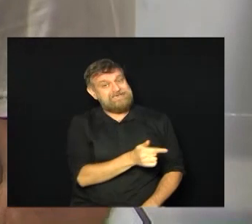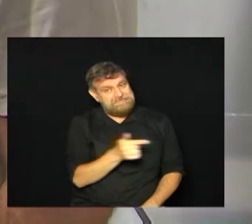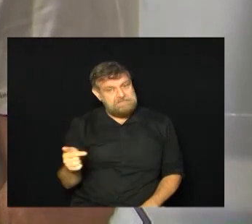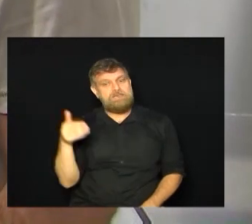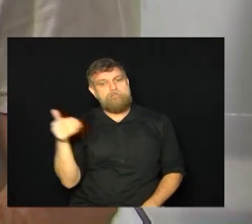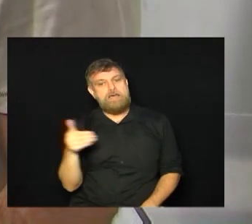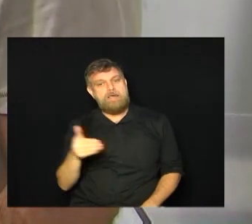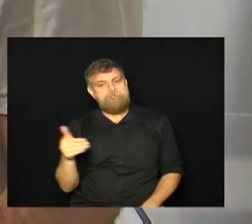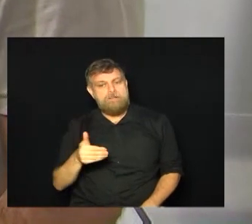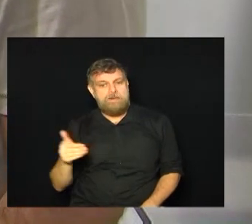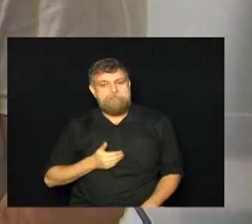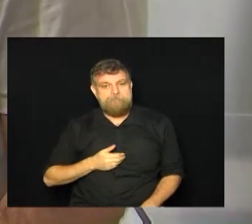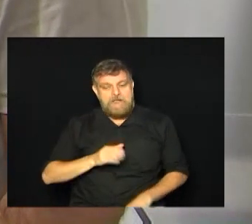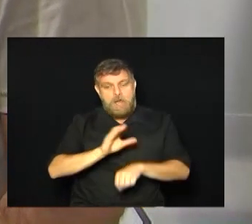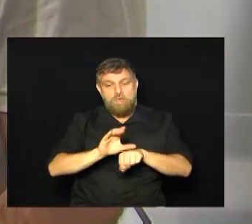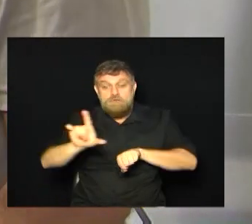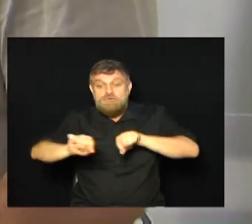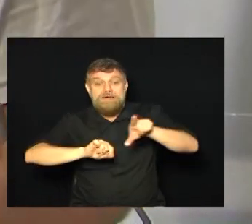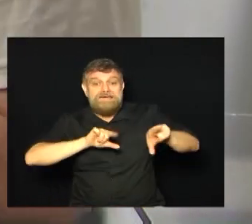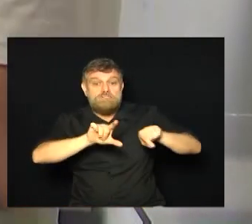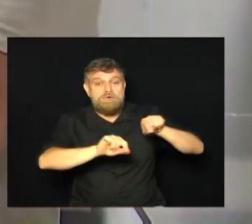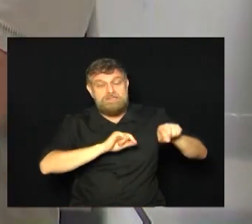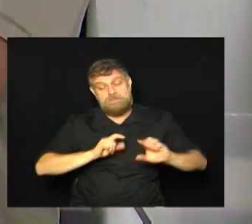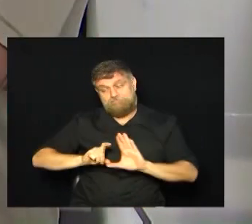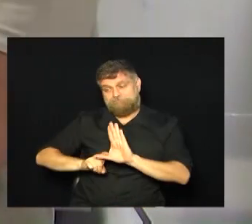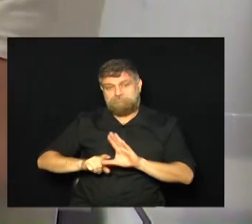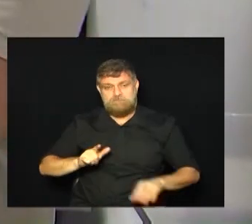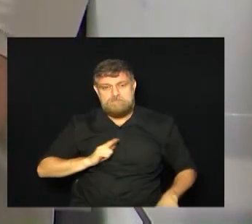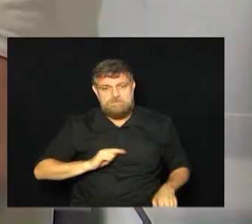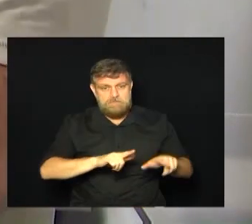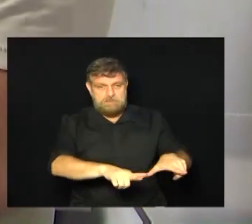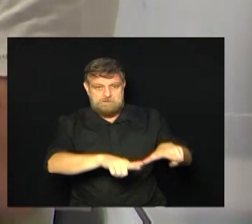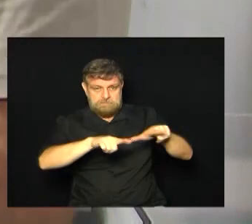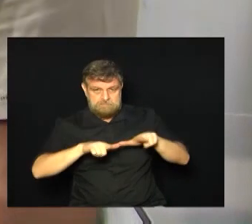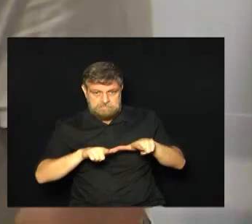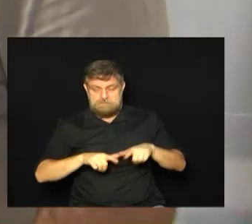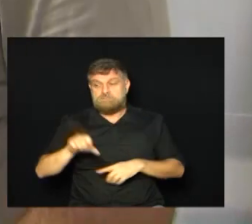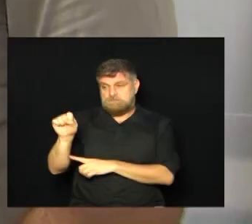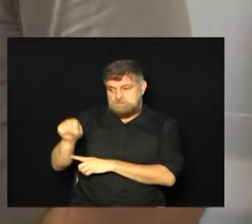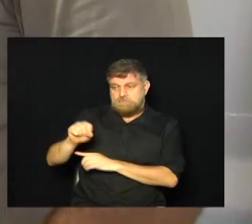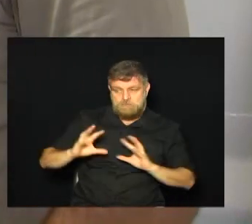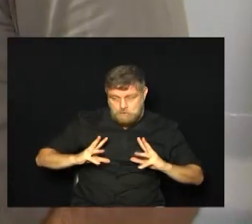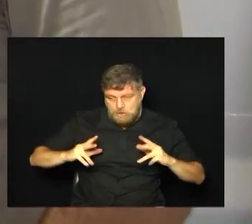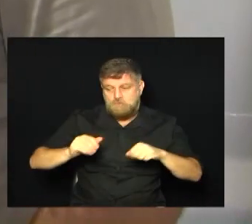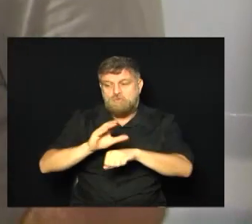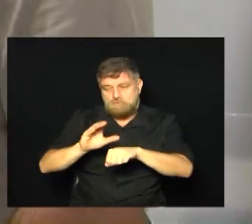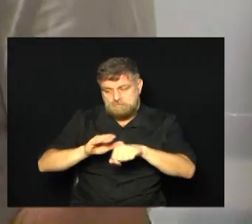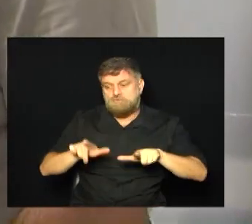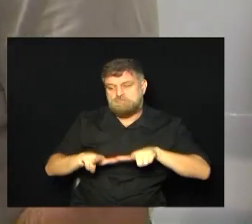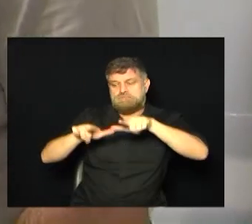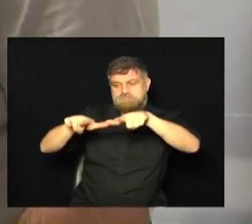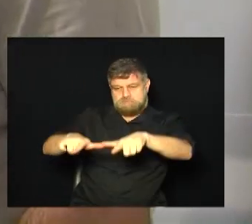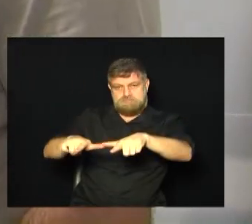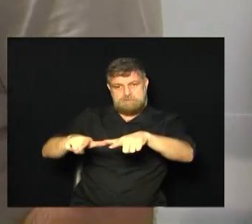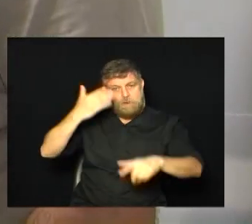toda, depende do curso escolhido pela pessoa. Tá bom. E ganha algum diploma, alguma coisa? Sim, todos os cursos têm certificação.